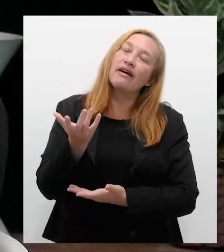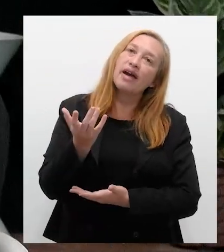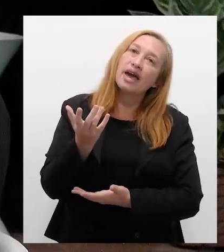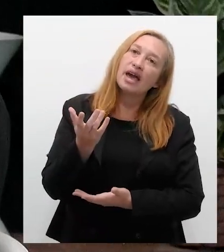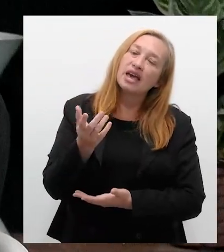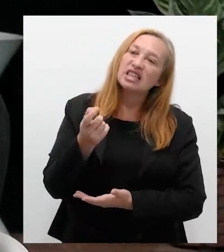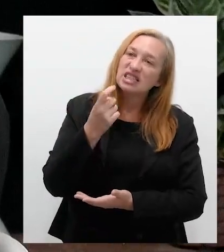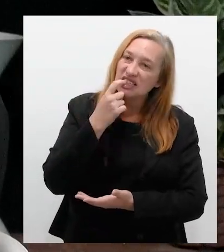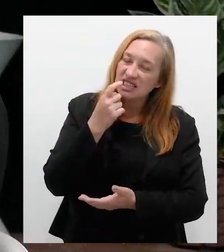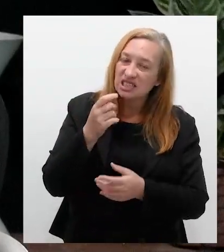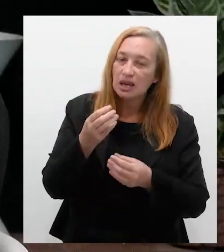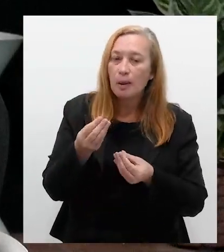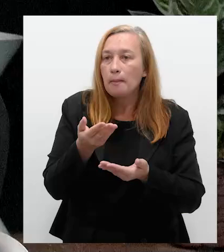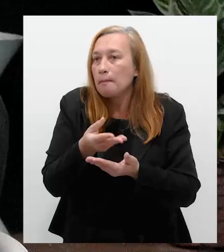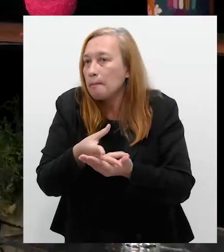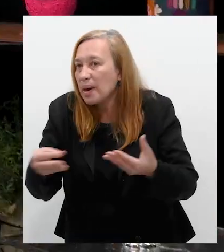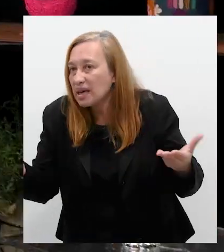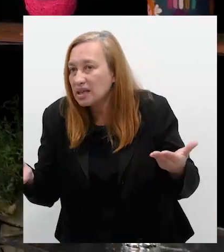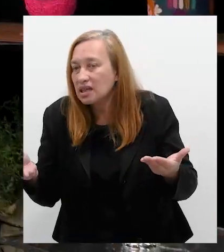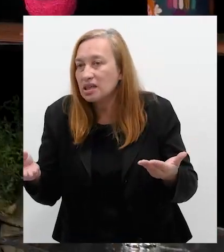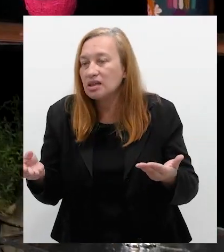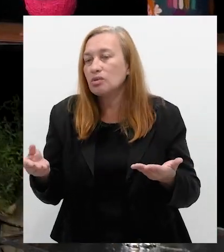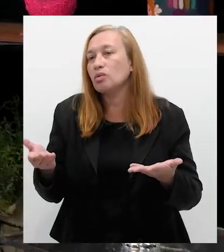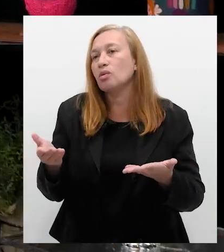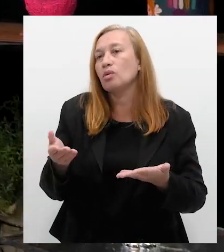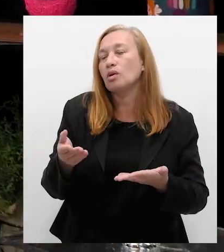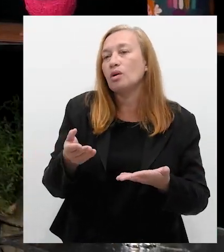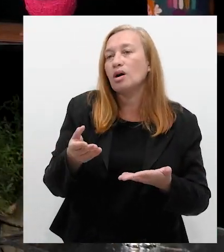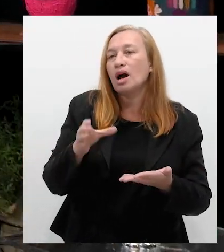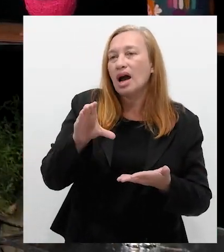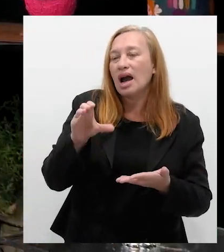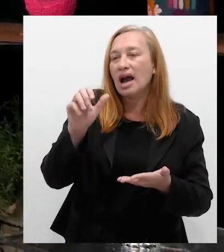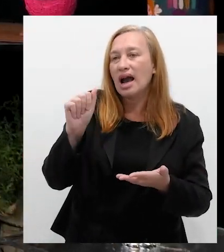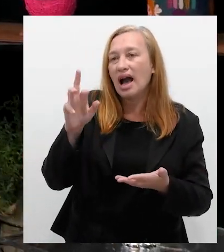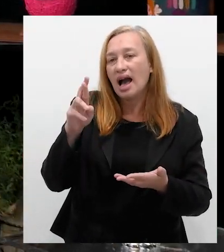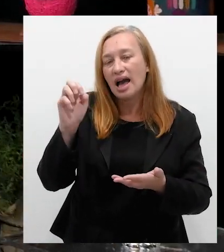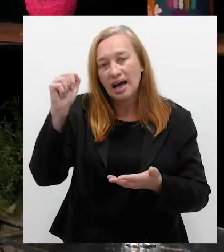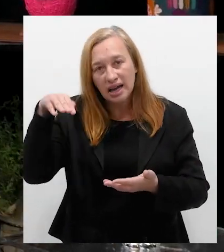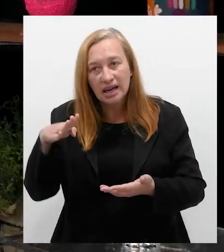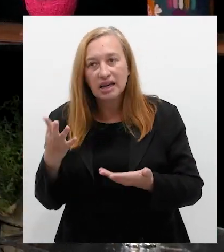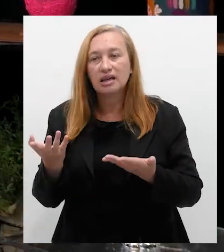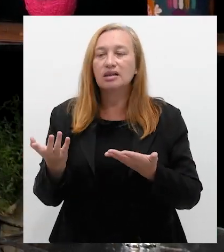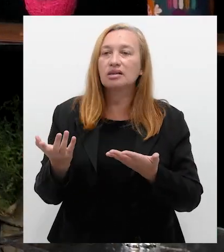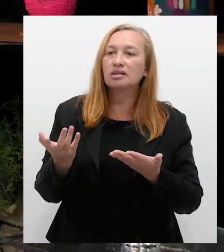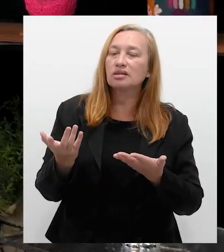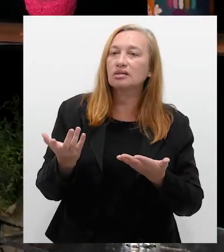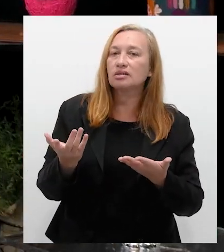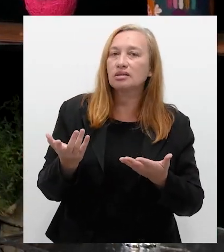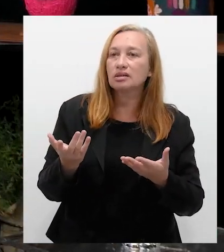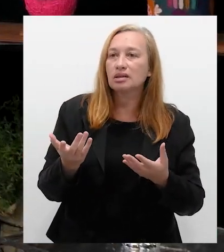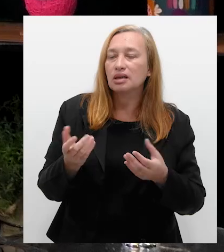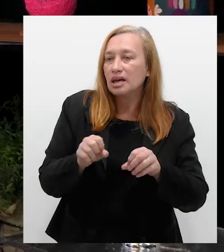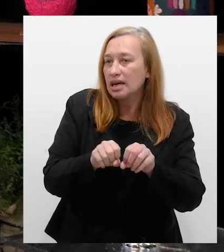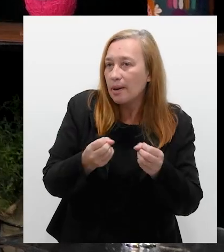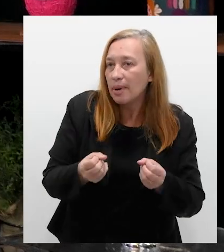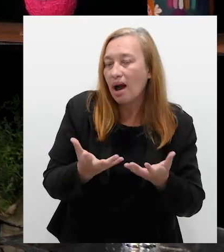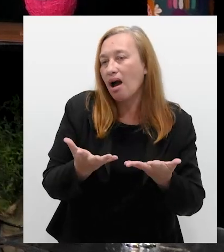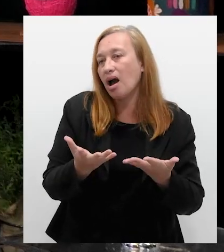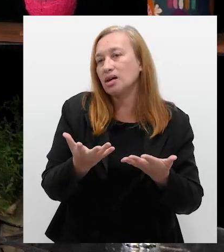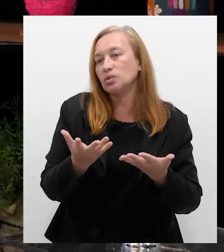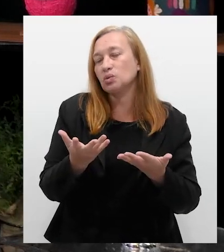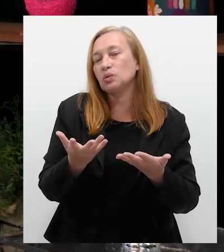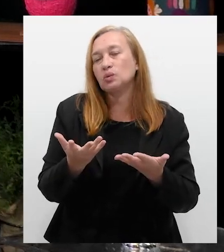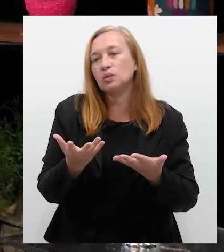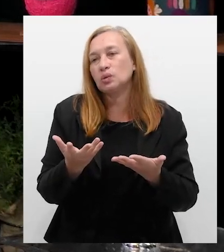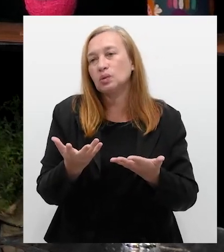dentes perdidos, obturados, ou seja, dentes que foram mexidos por uma manifestação de uma lesão de cárie ou de uma lesão